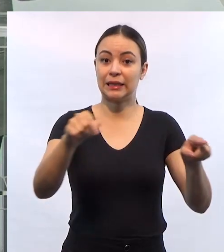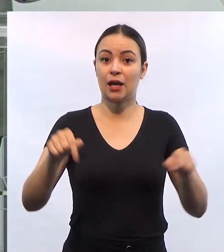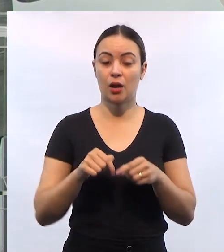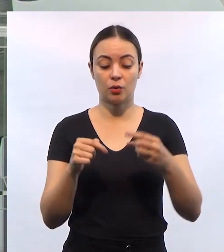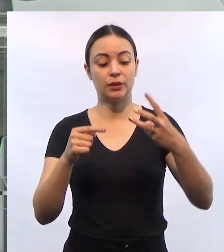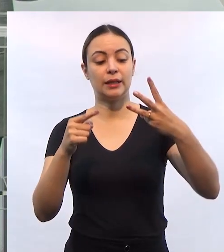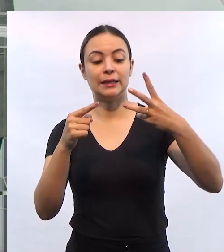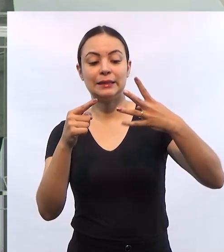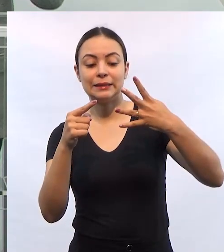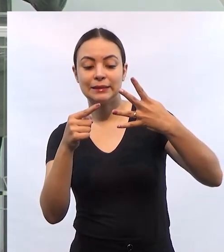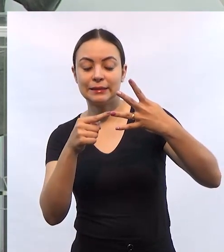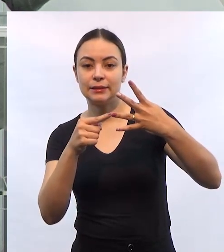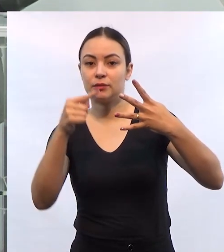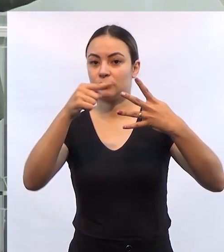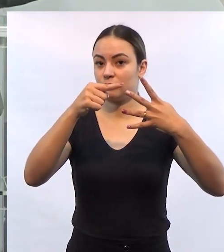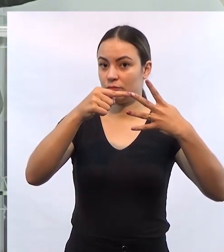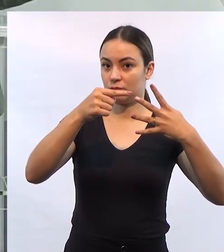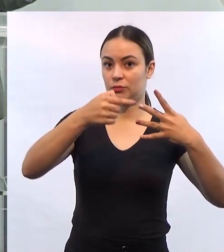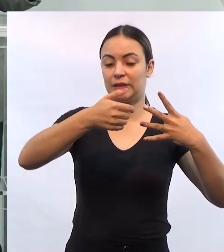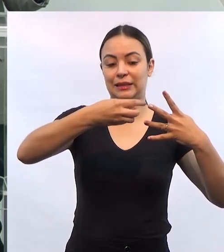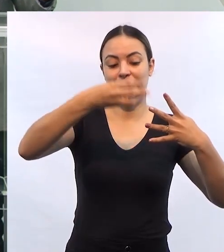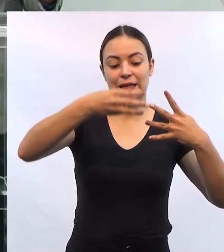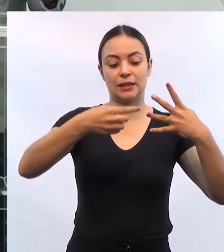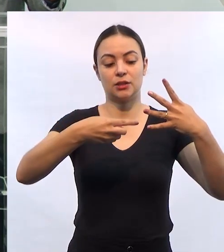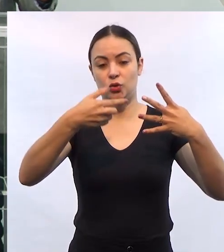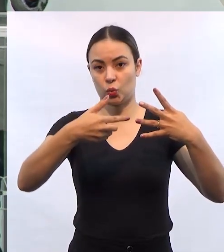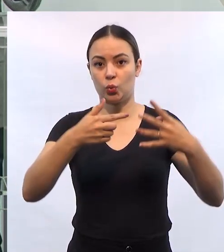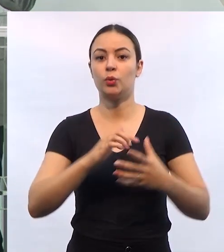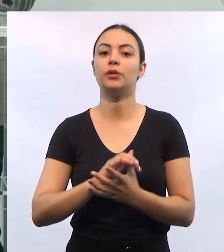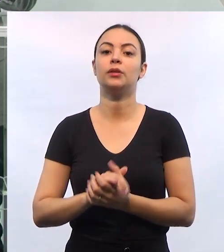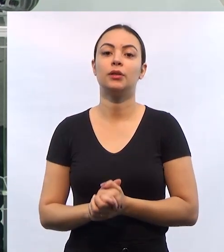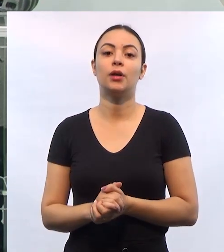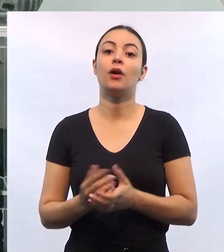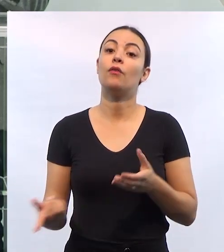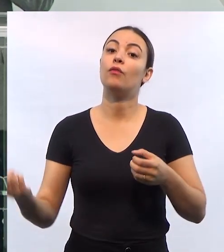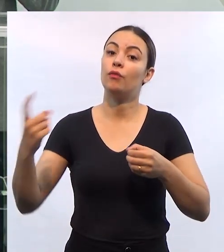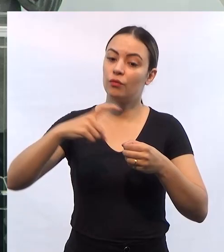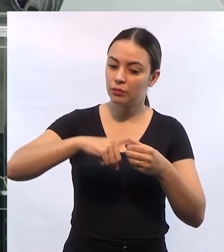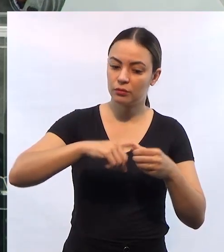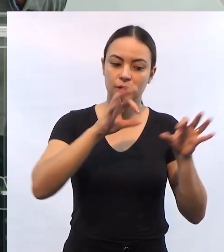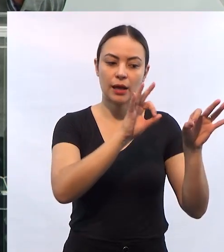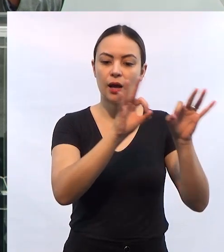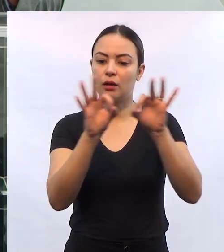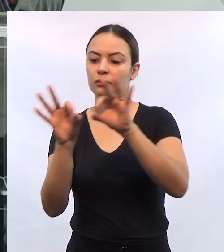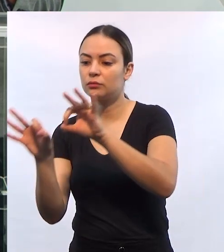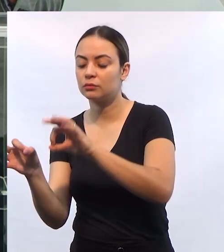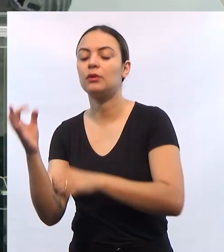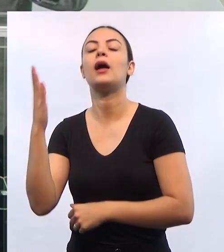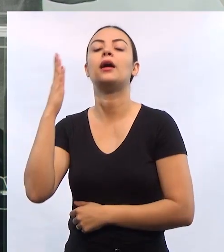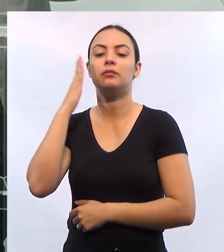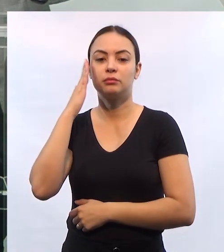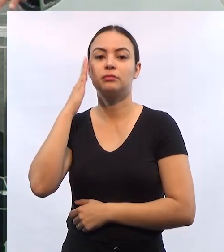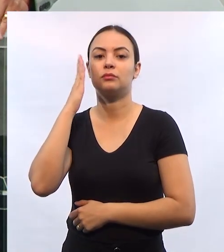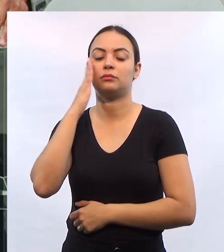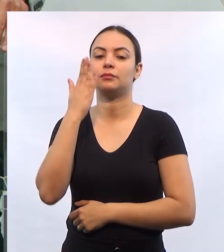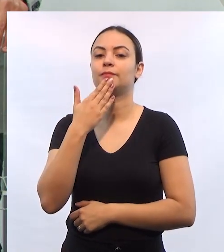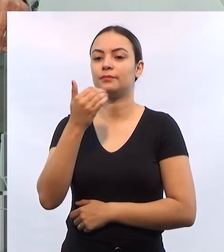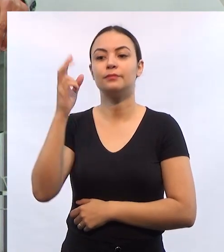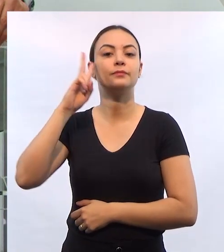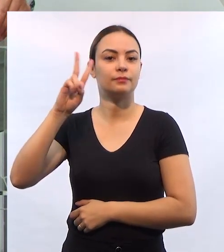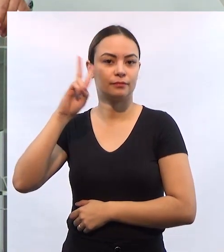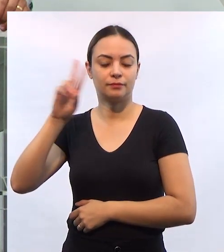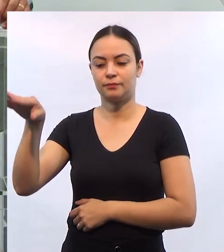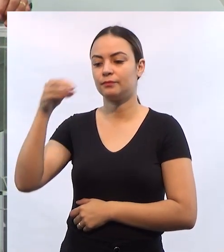aulas rápidas, ali 30 minutos você já mata essa aula, tá? E eu tenho certeza que você vai compreender o conteúdo. Tudo isso aqui que